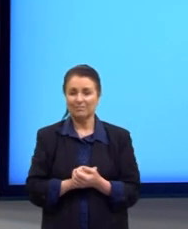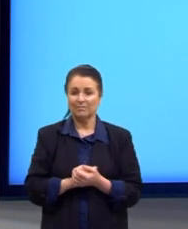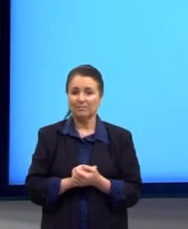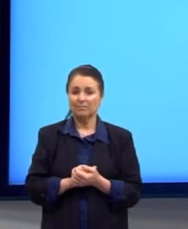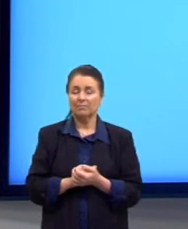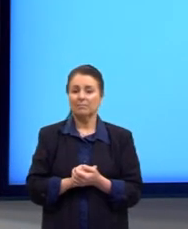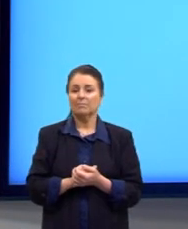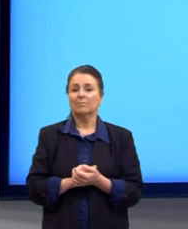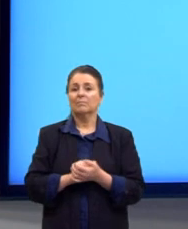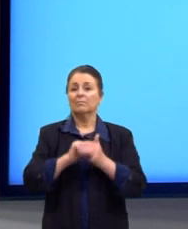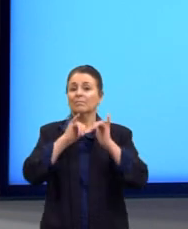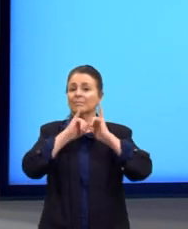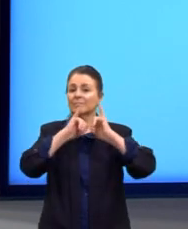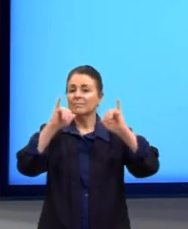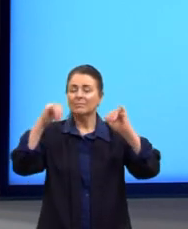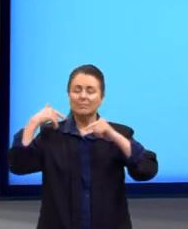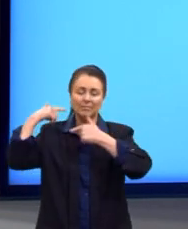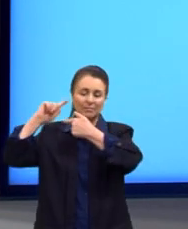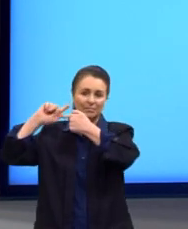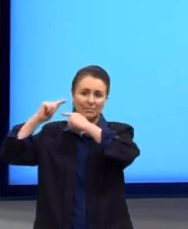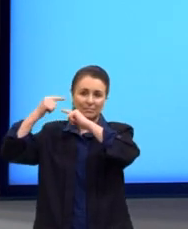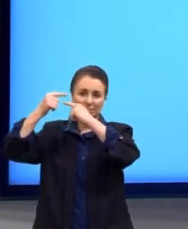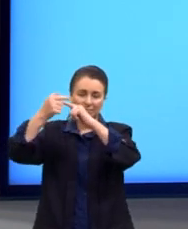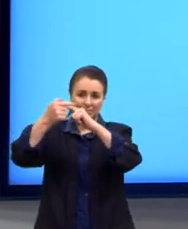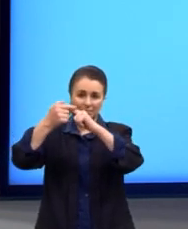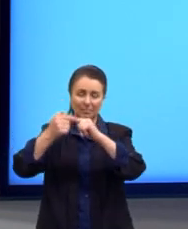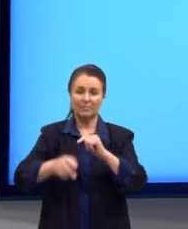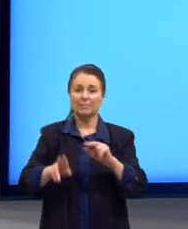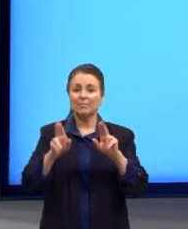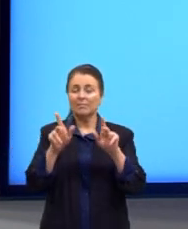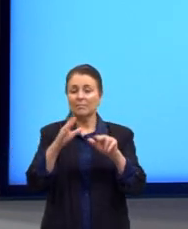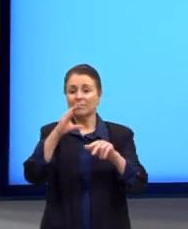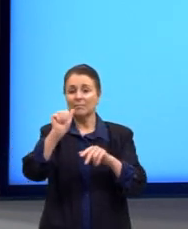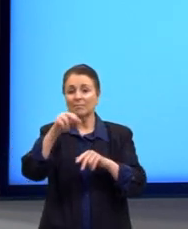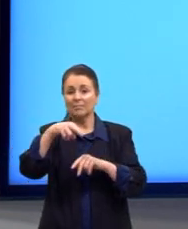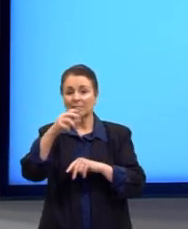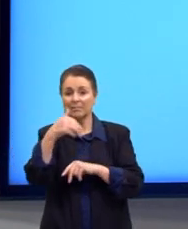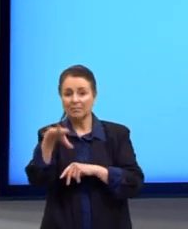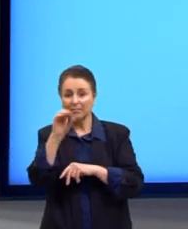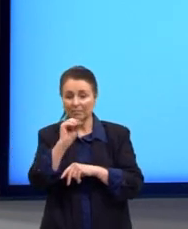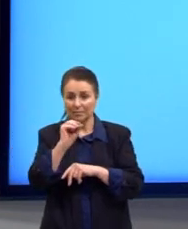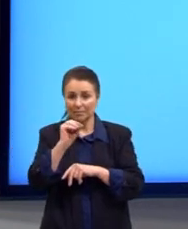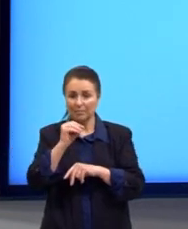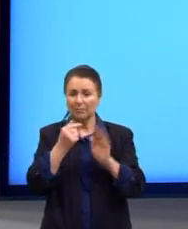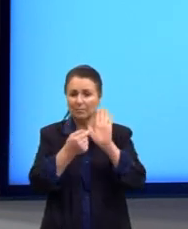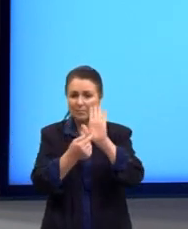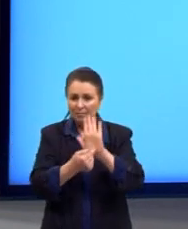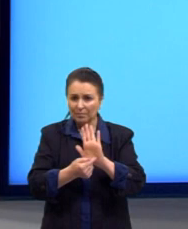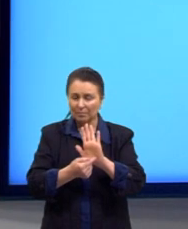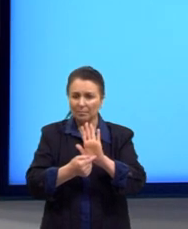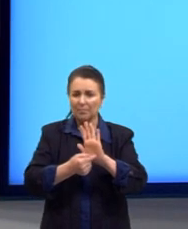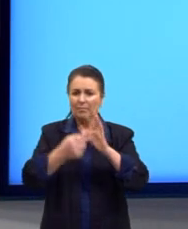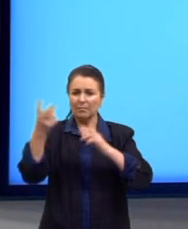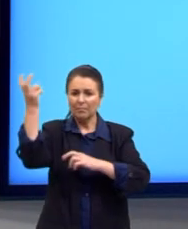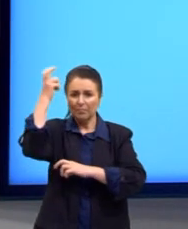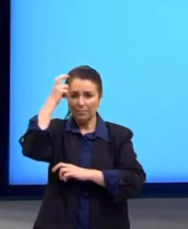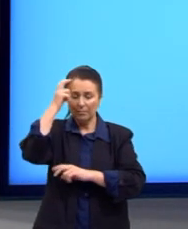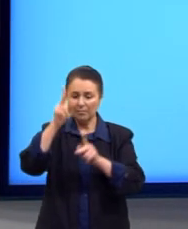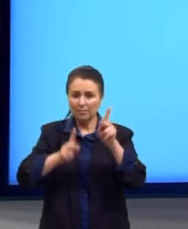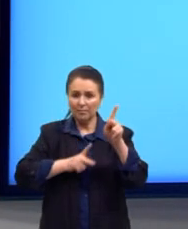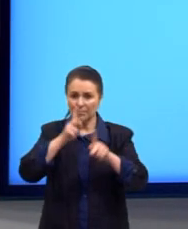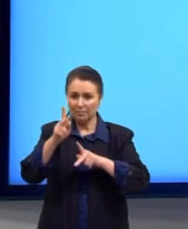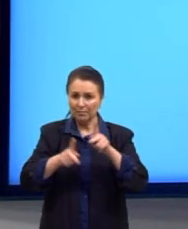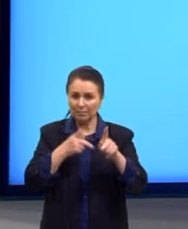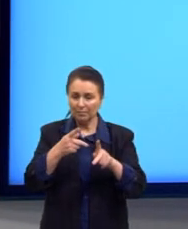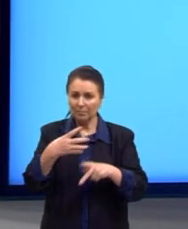transmitida por gerações a canção Cuitelinho manifesta aspectos culturais de um povo Nos quais se